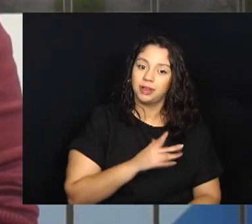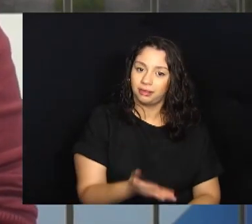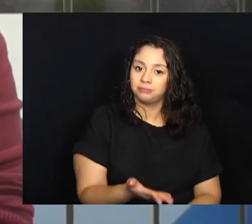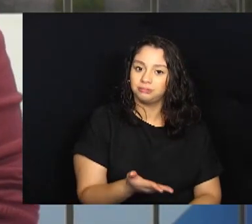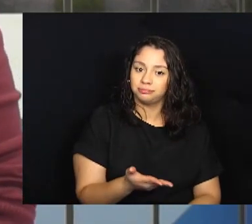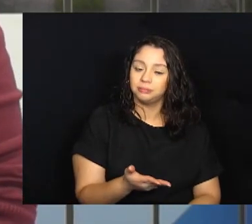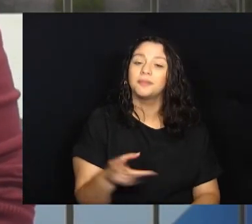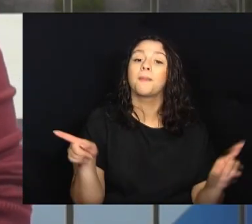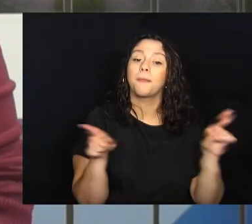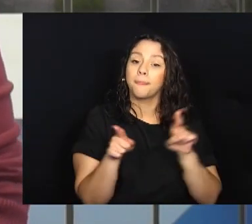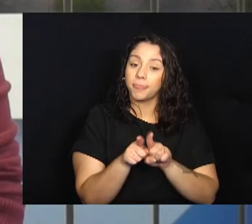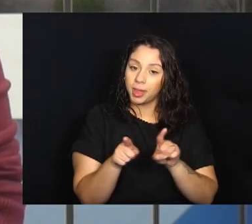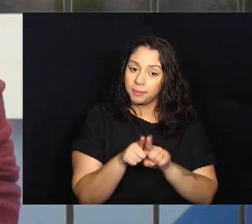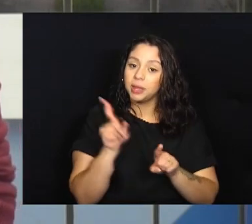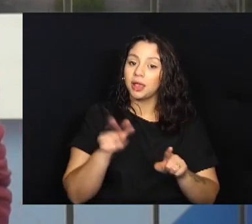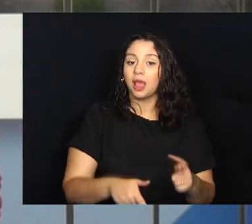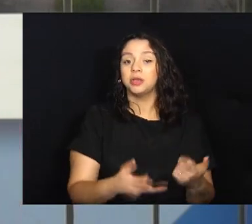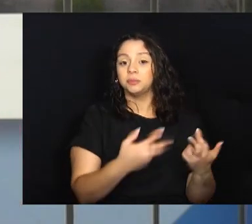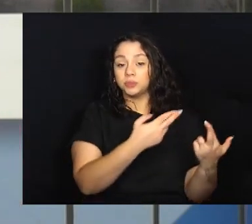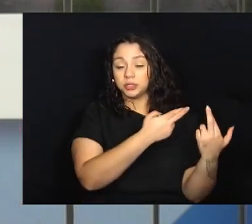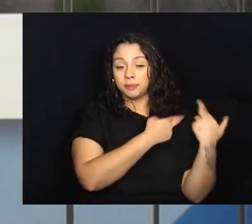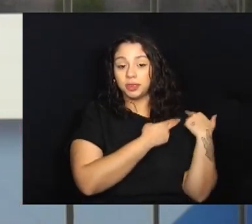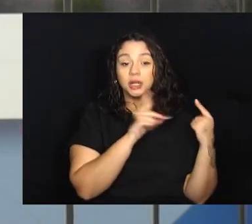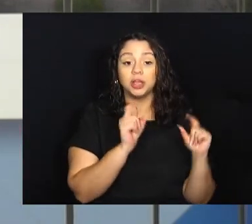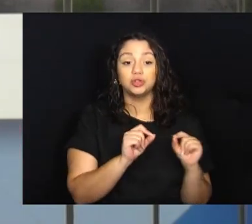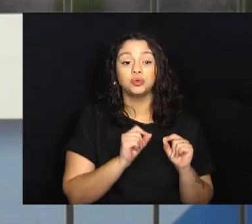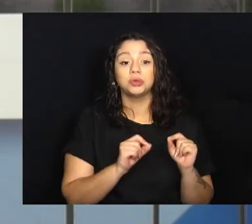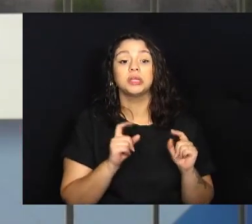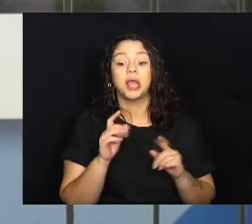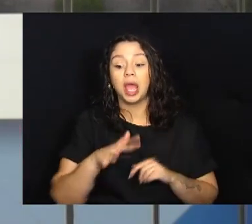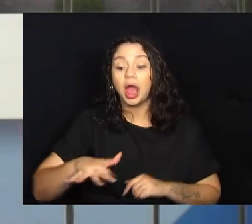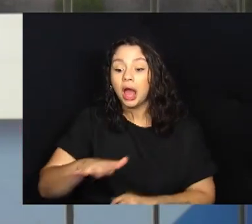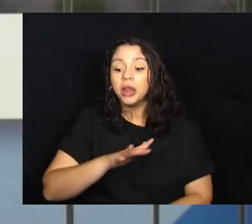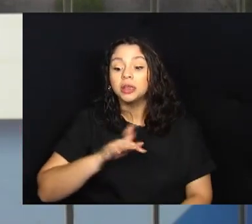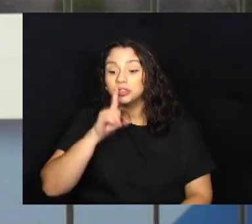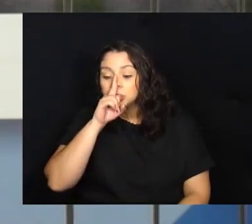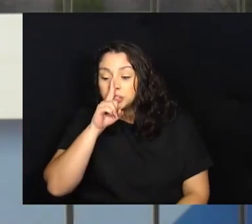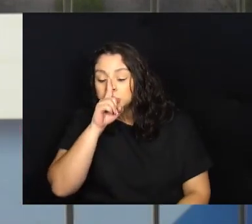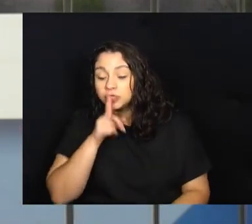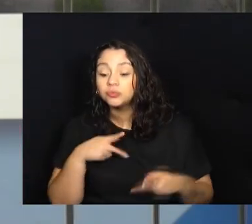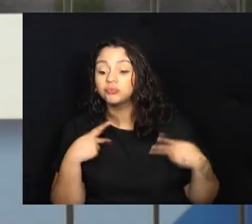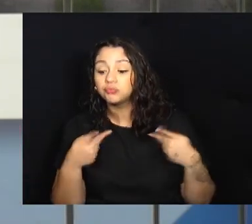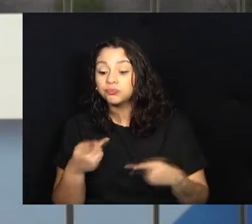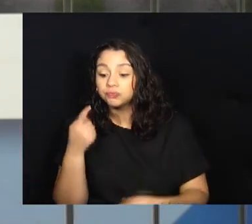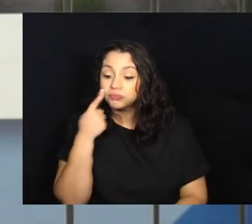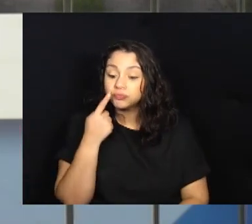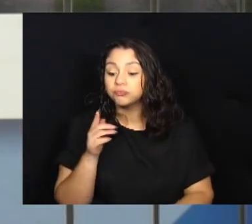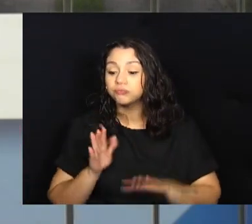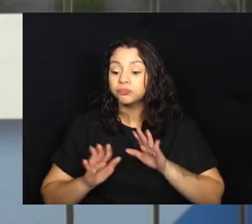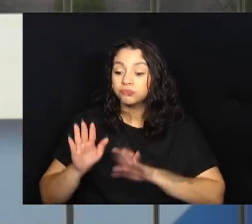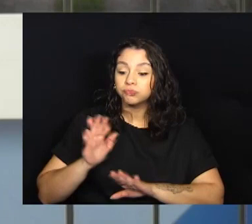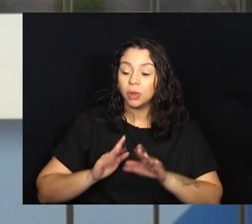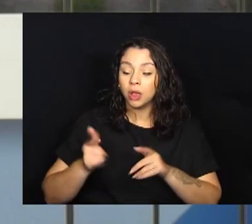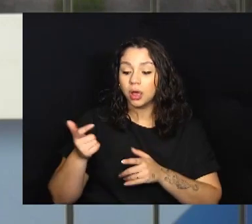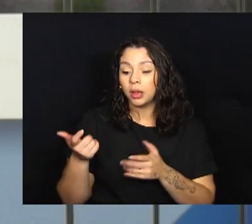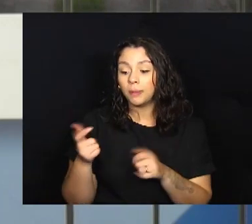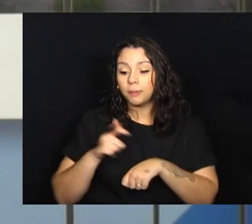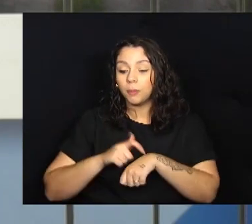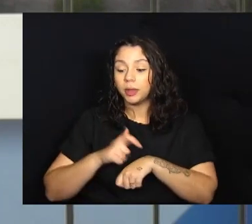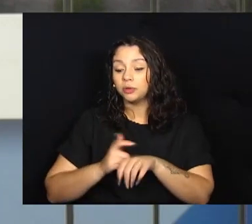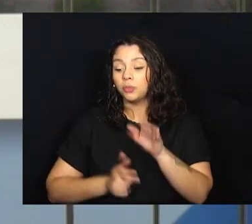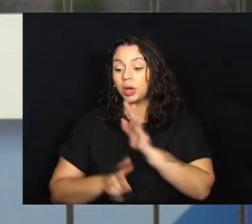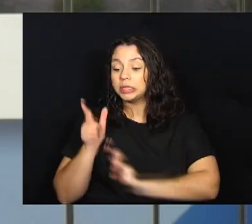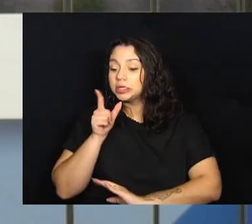parte das tarefas da Defesa Civil visitar áreas de risco, em período que precede as